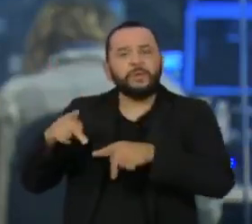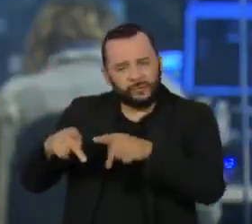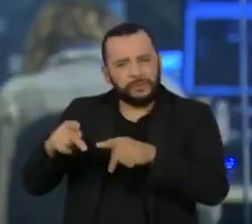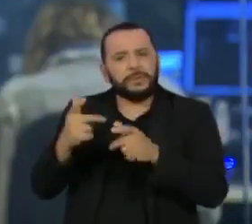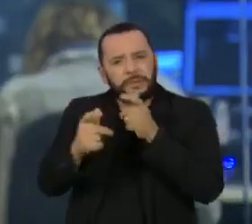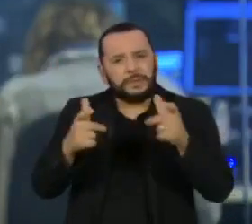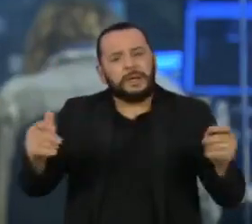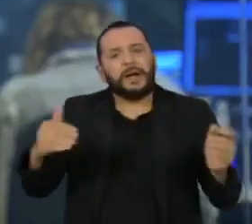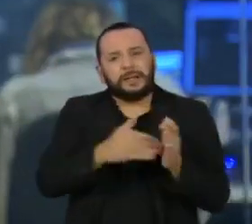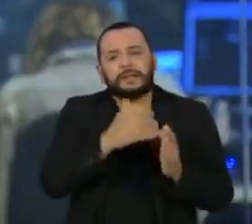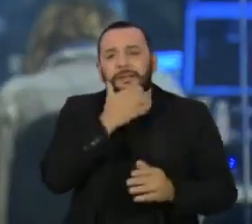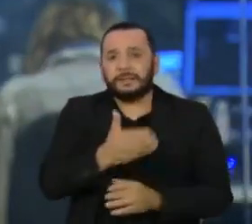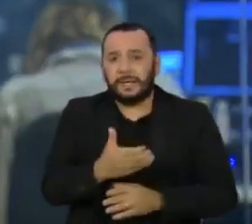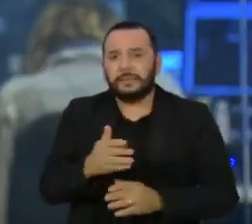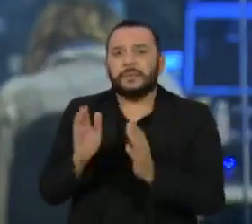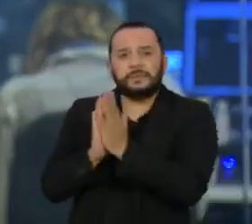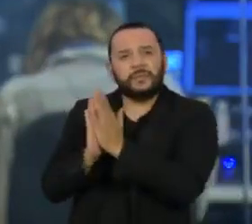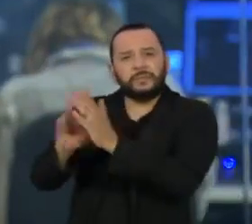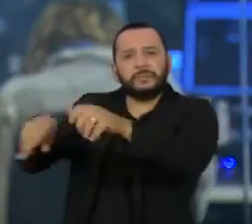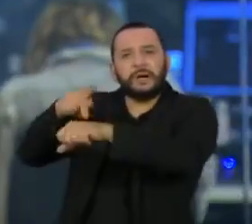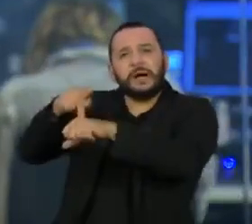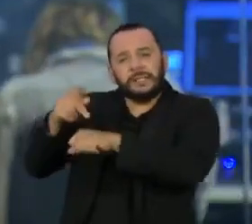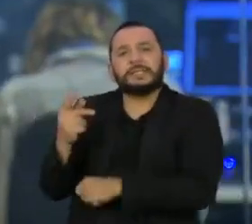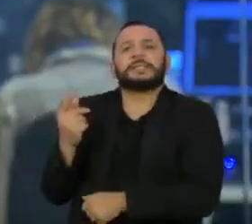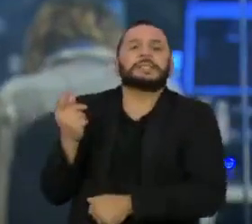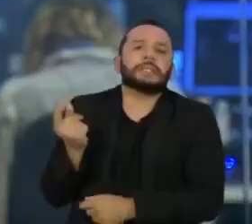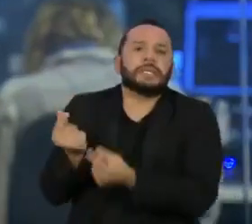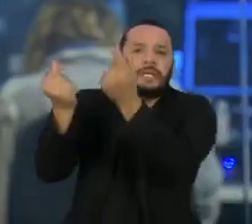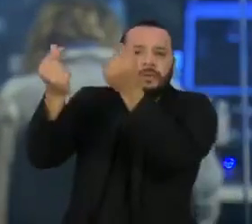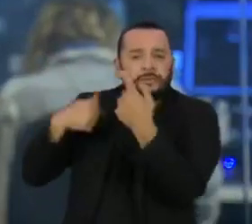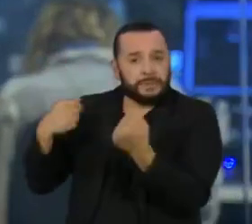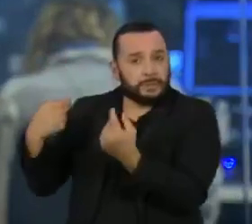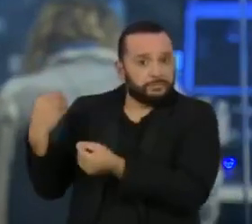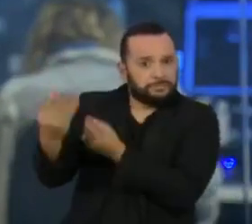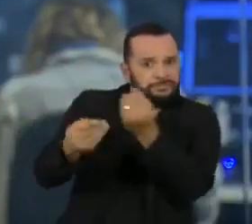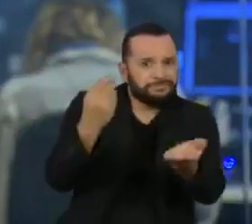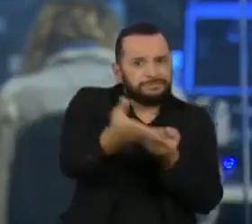ricos doações para o programa COVAX, que distribui imunizantes para quem não tem recursos.